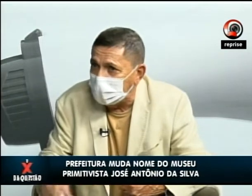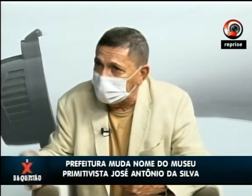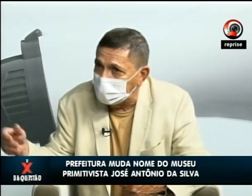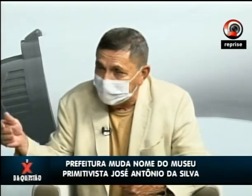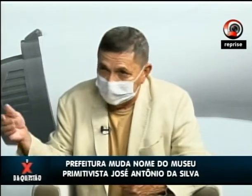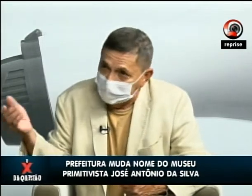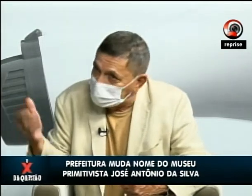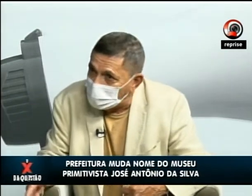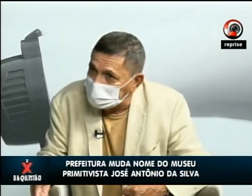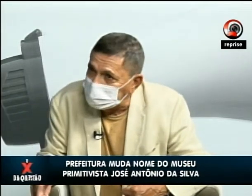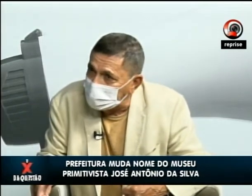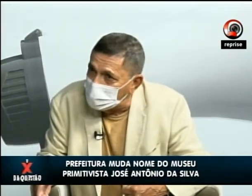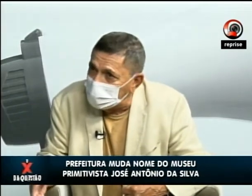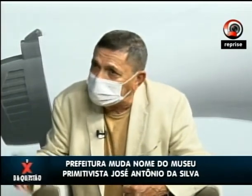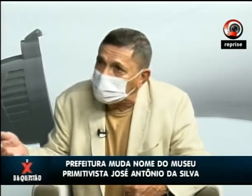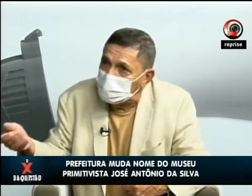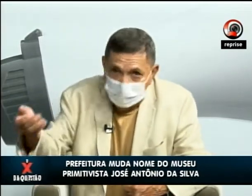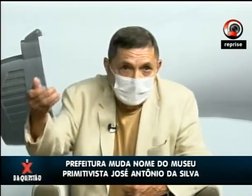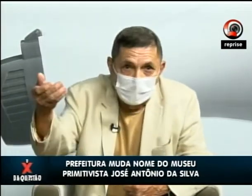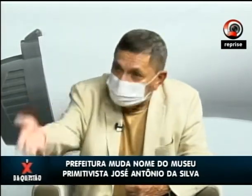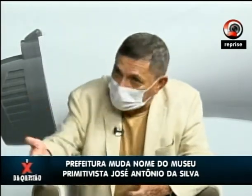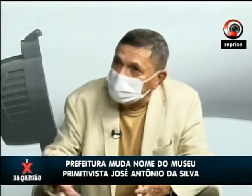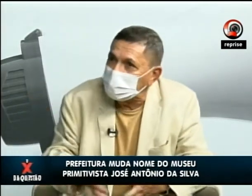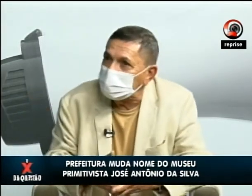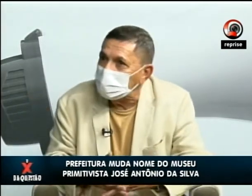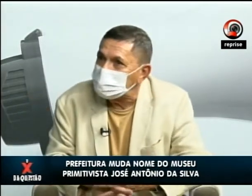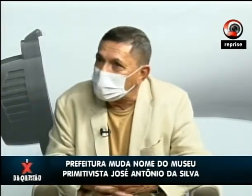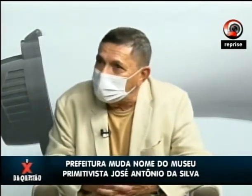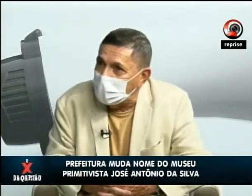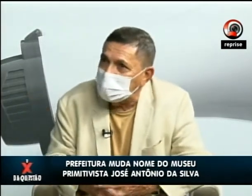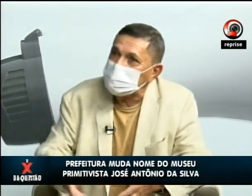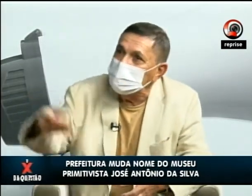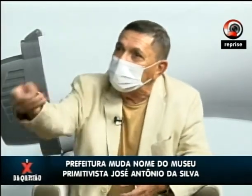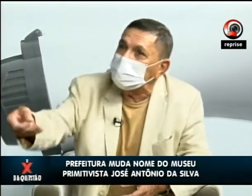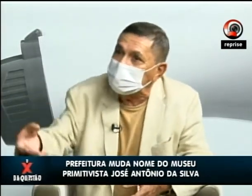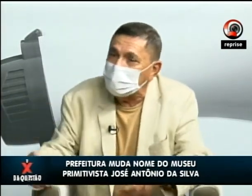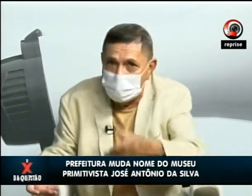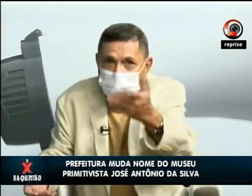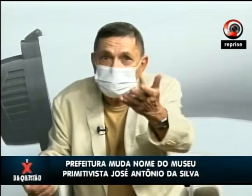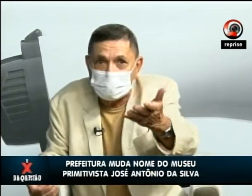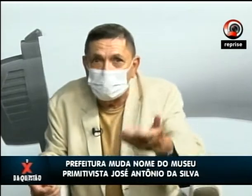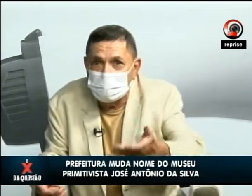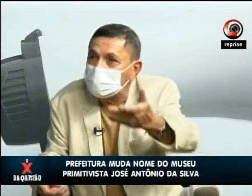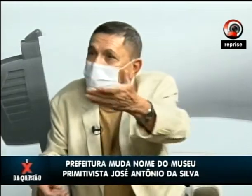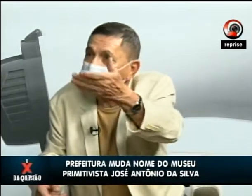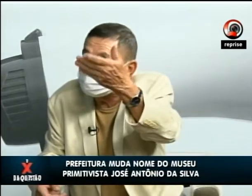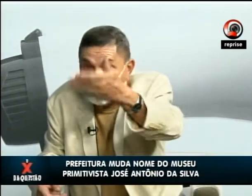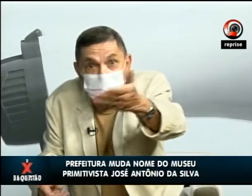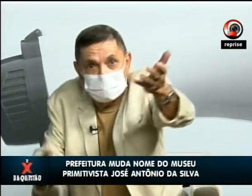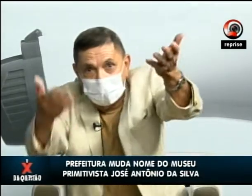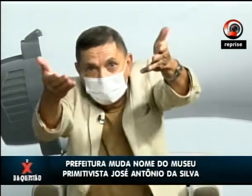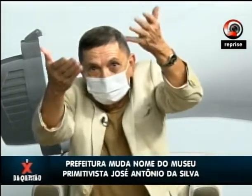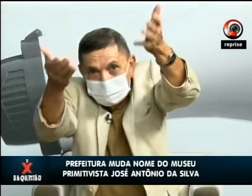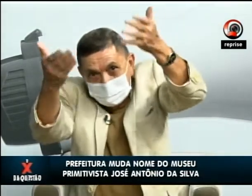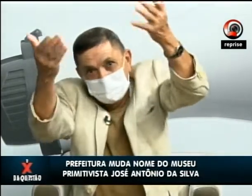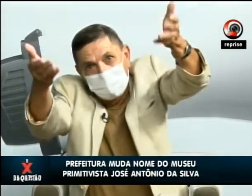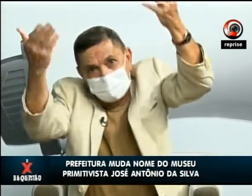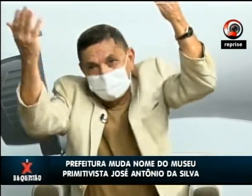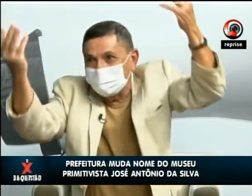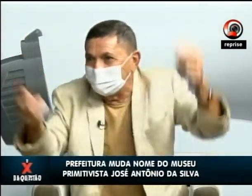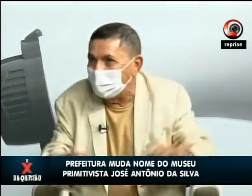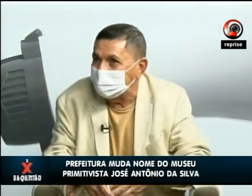o Museu de Arte Moderna em 48 o teatro brasileiro de comédia em 1951 Chateaubriand trouxe a televisão